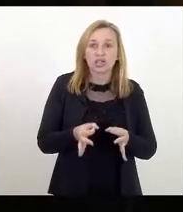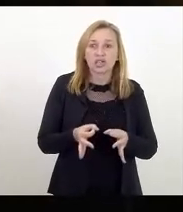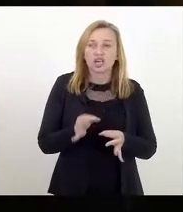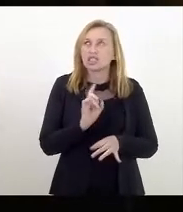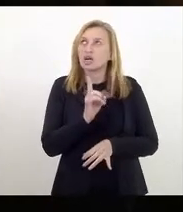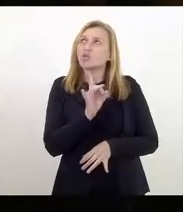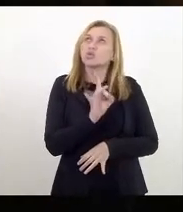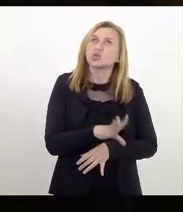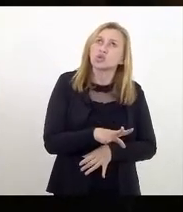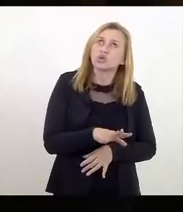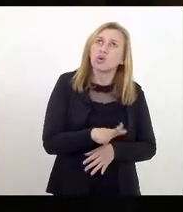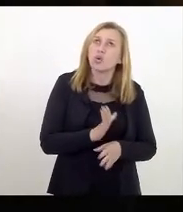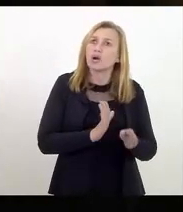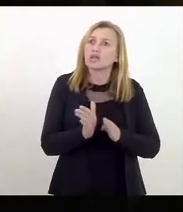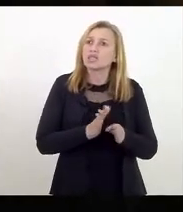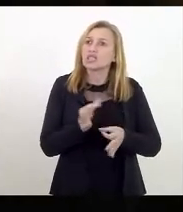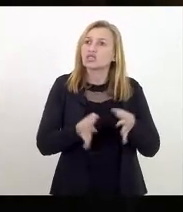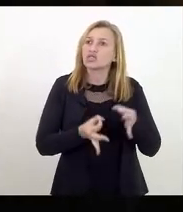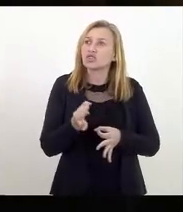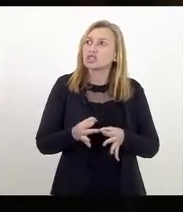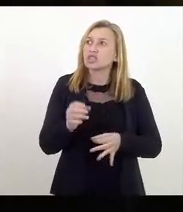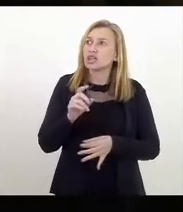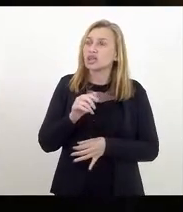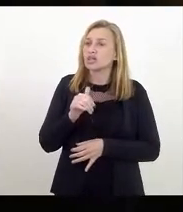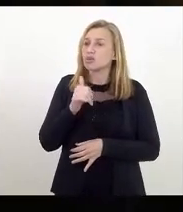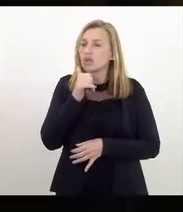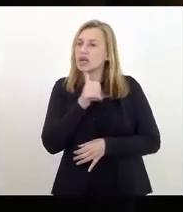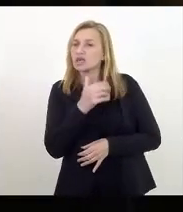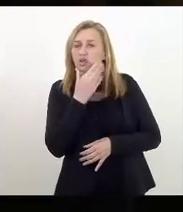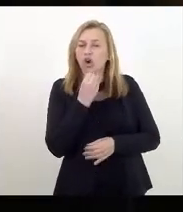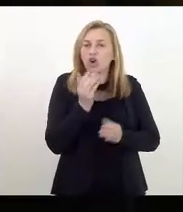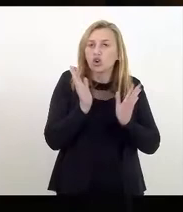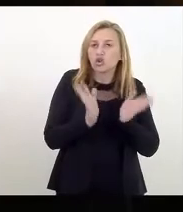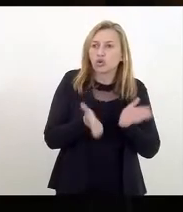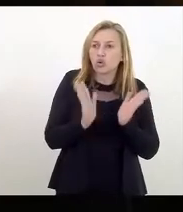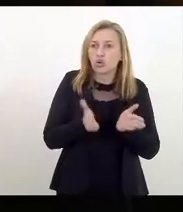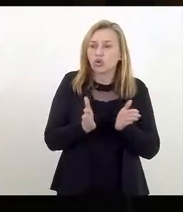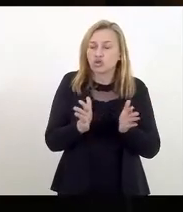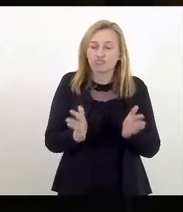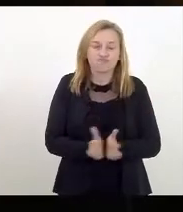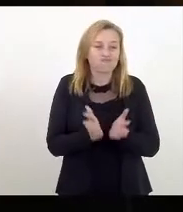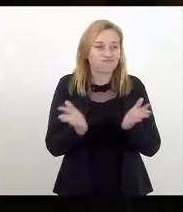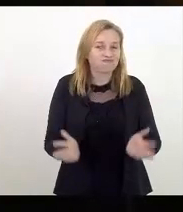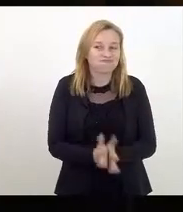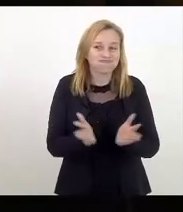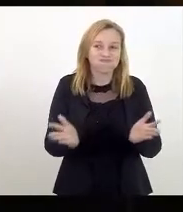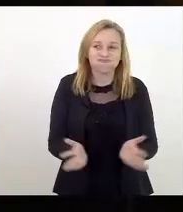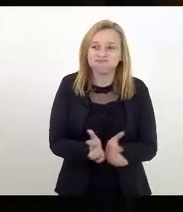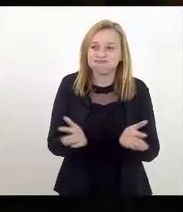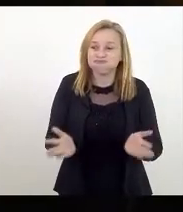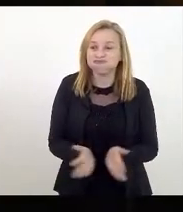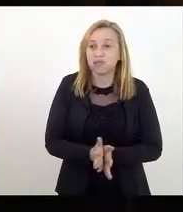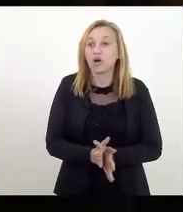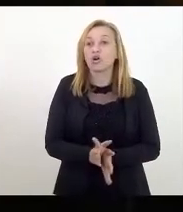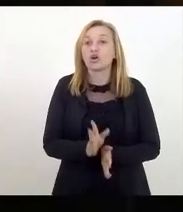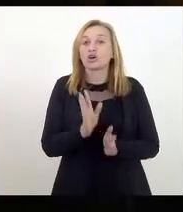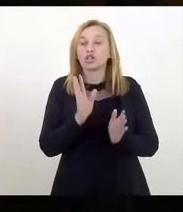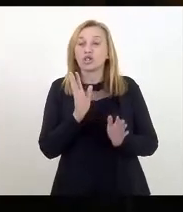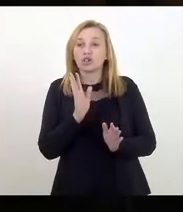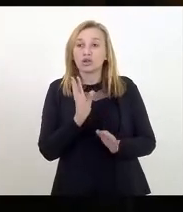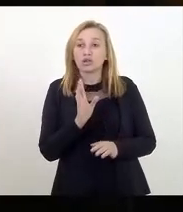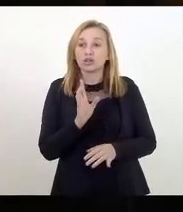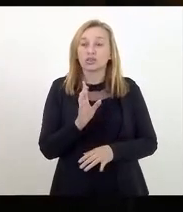só o acesso à justiça daqueles e daquelas que hoje estão na extrema pobreza, daqueles e daquelas que hoje